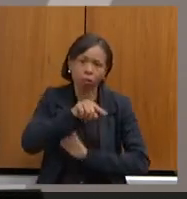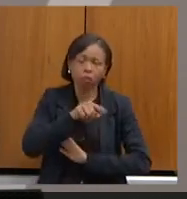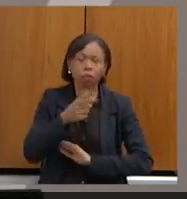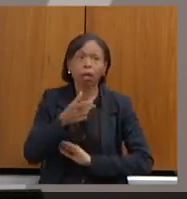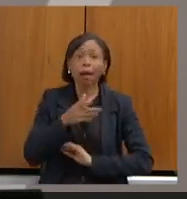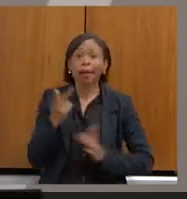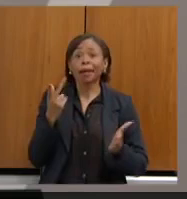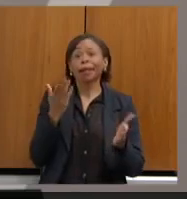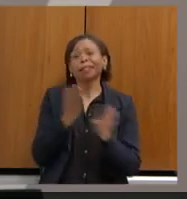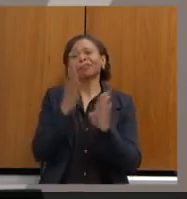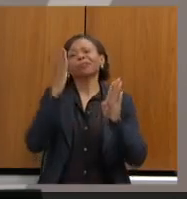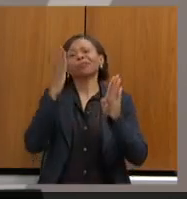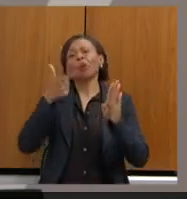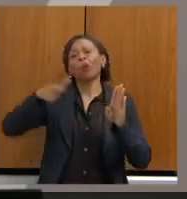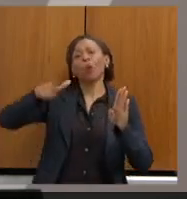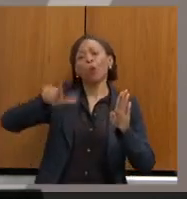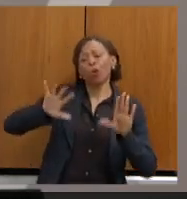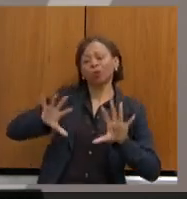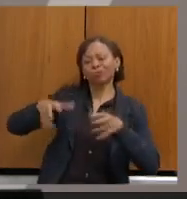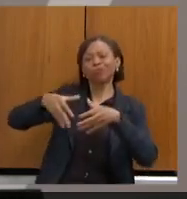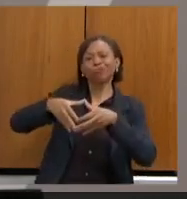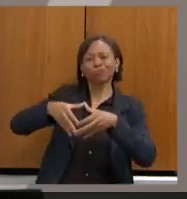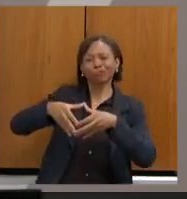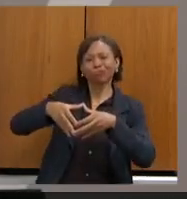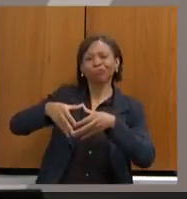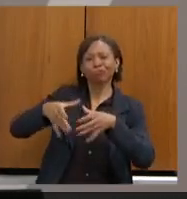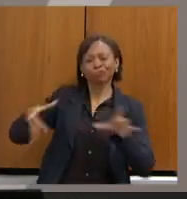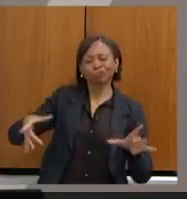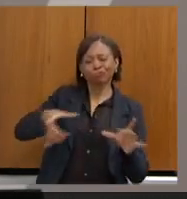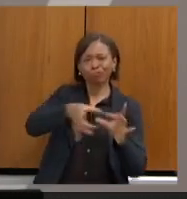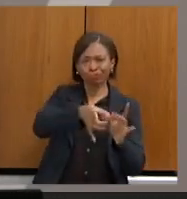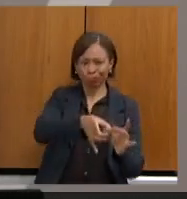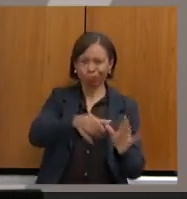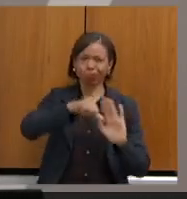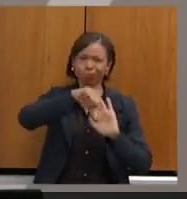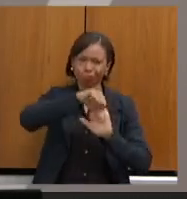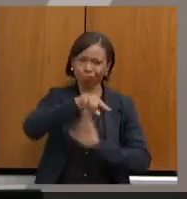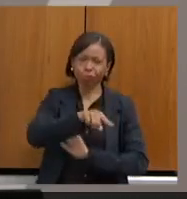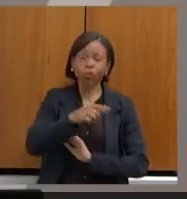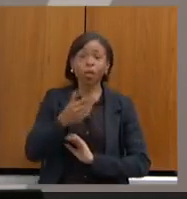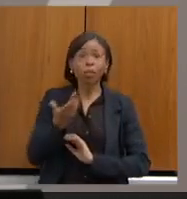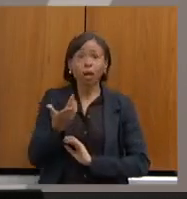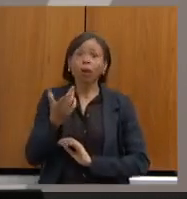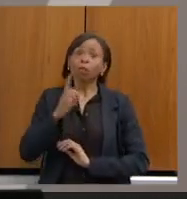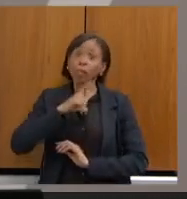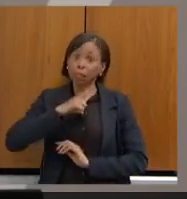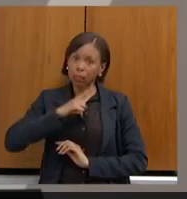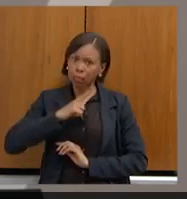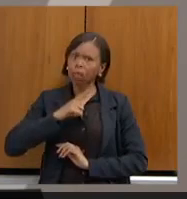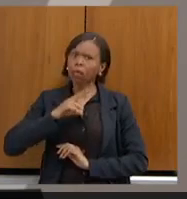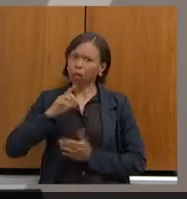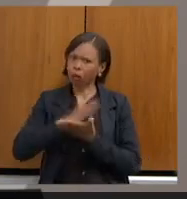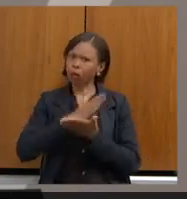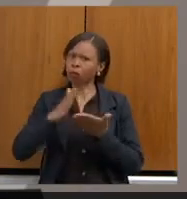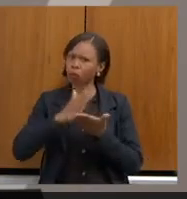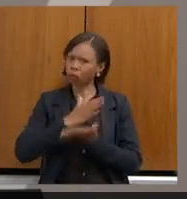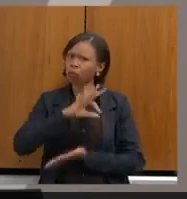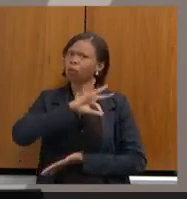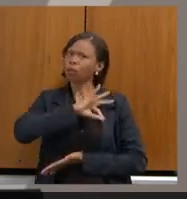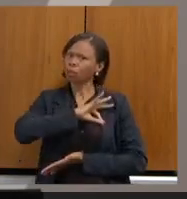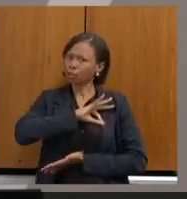moda esse Band descobriu todo uma quadrilha ou seja então nós o gás são barra pesada